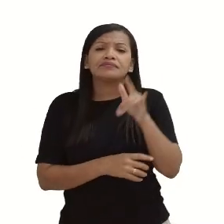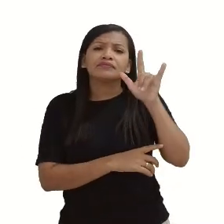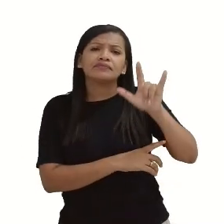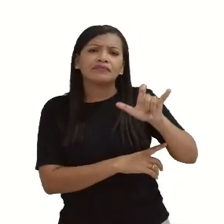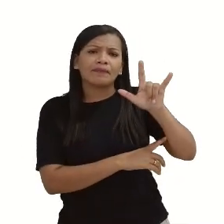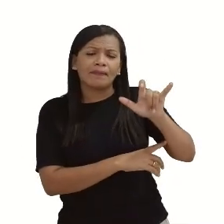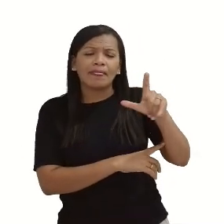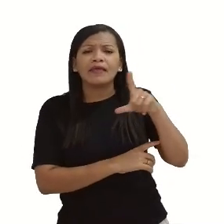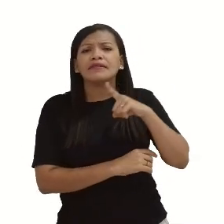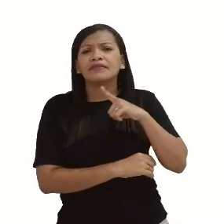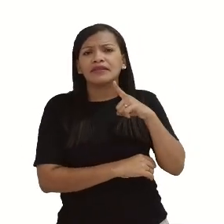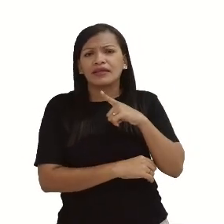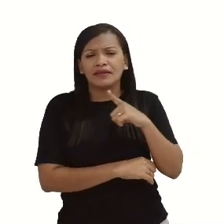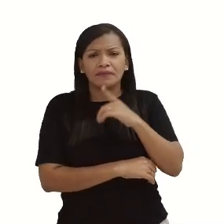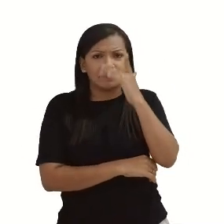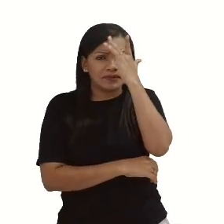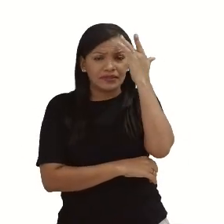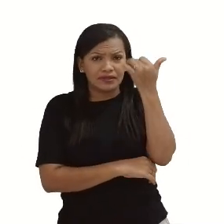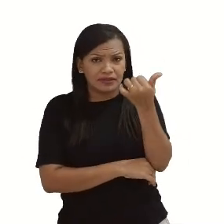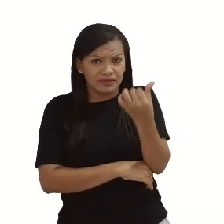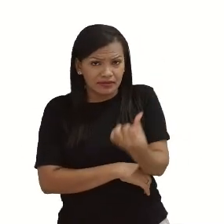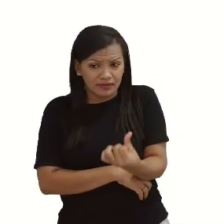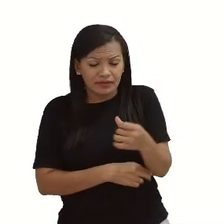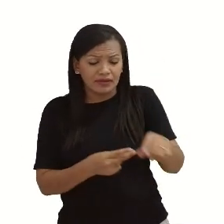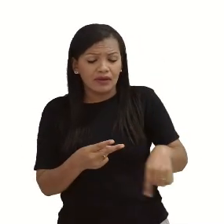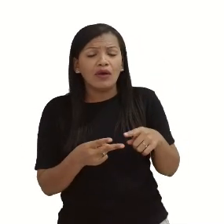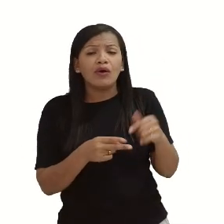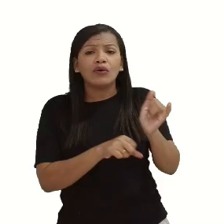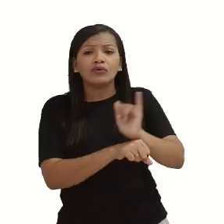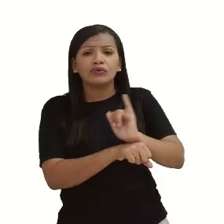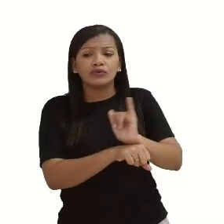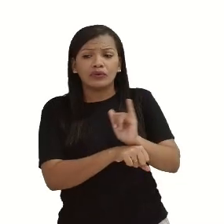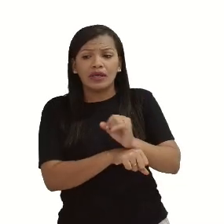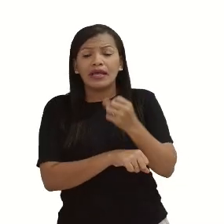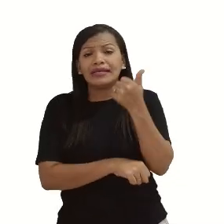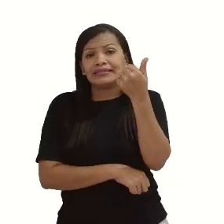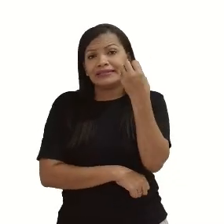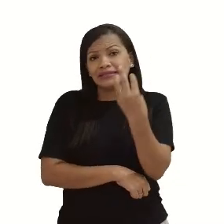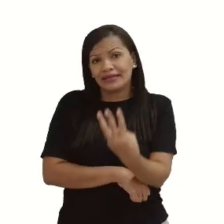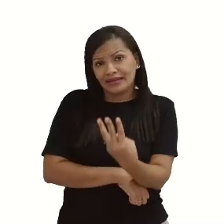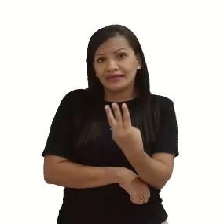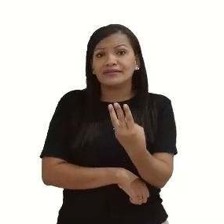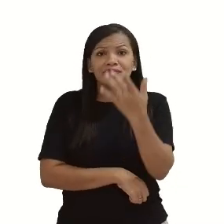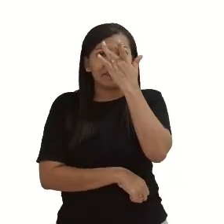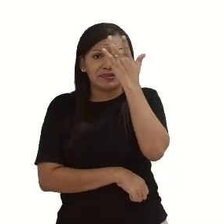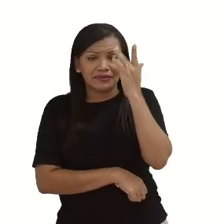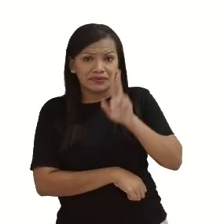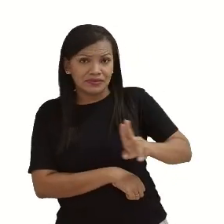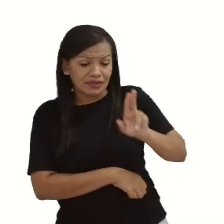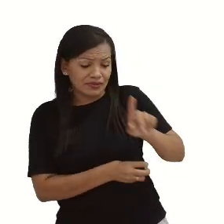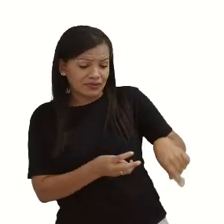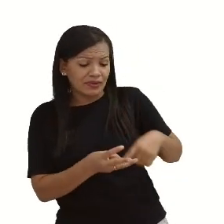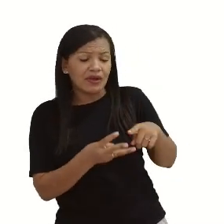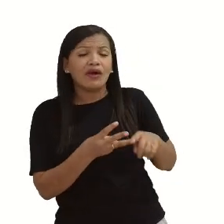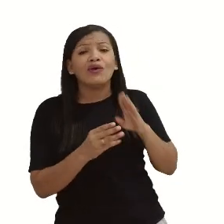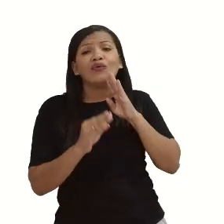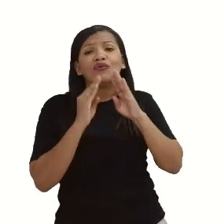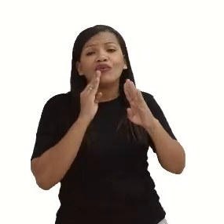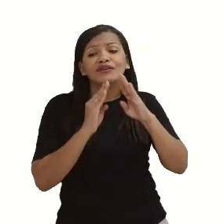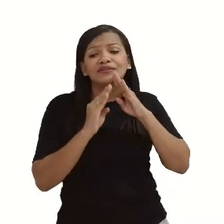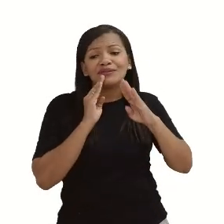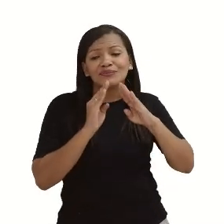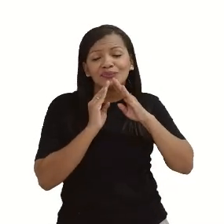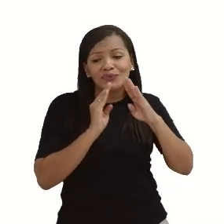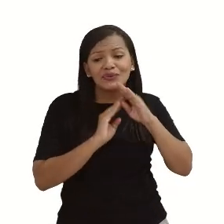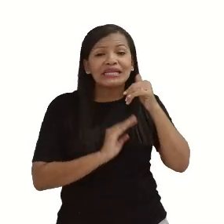tem 16 usuários, o YouTube tem 13 usuários, o Facebook tem 10 usuários. Então, eu